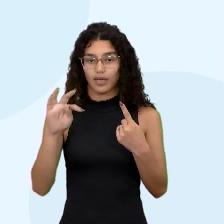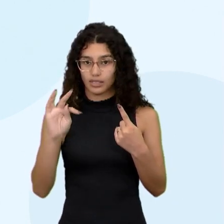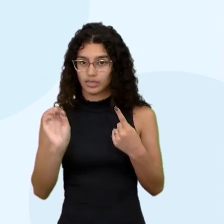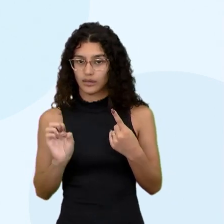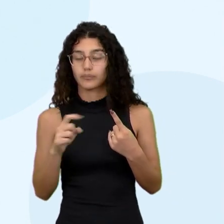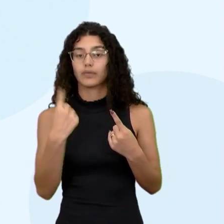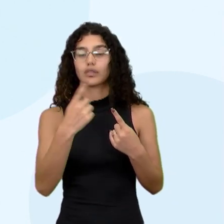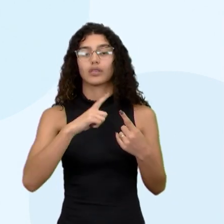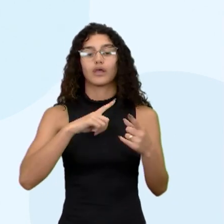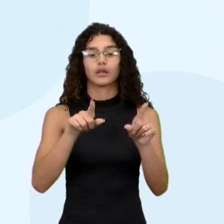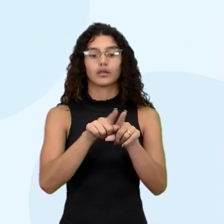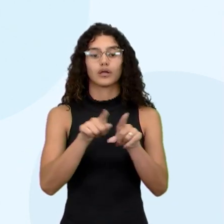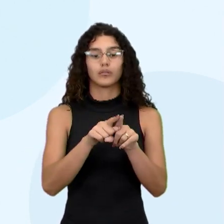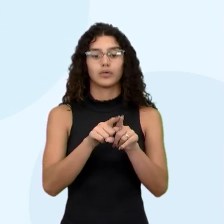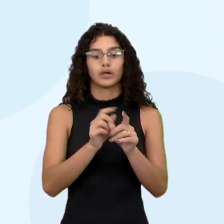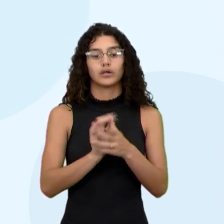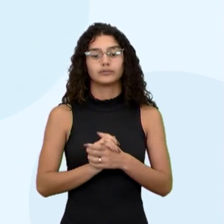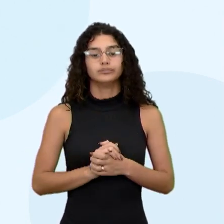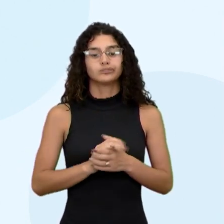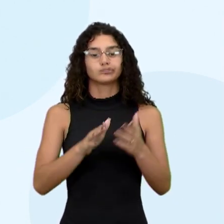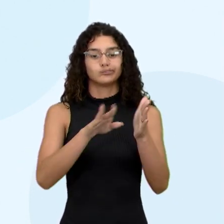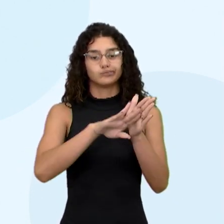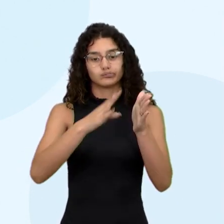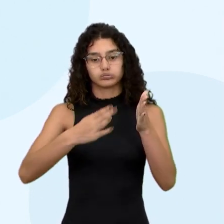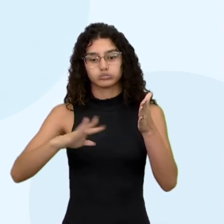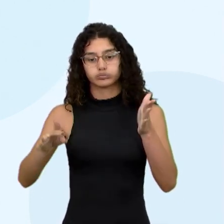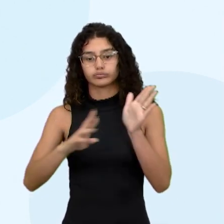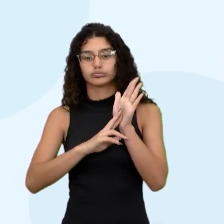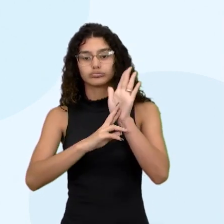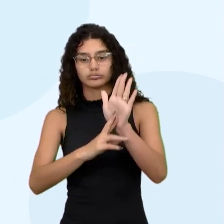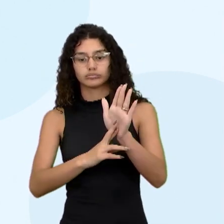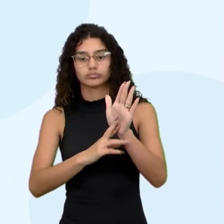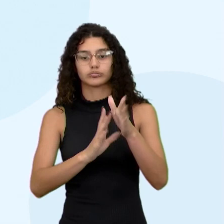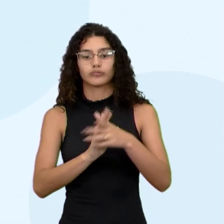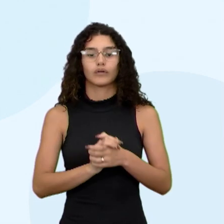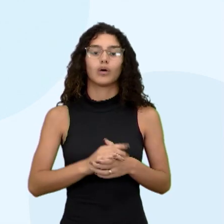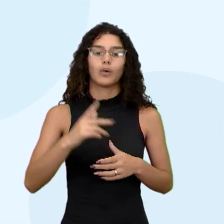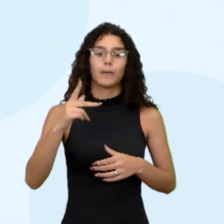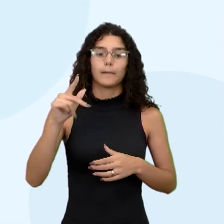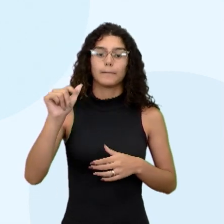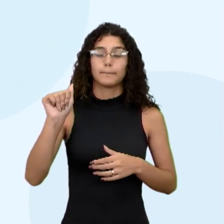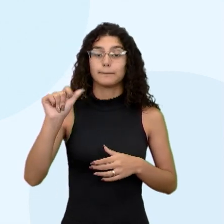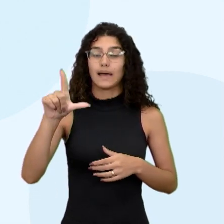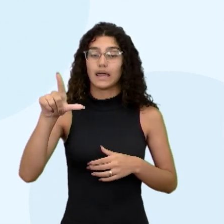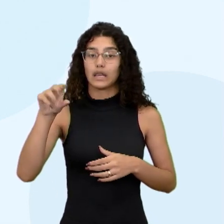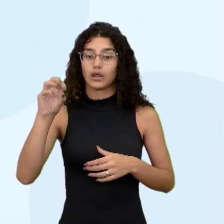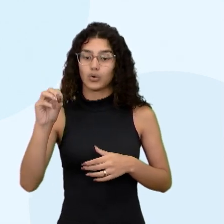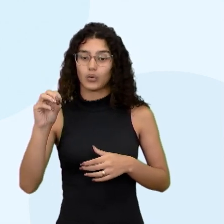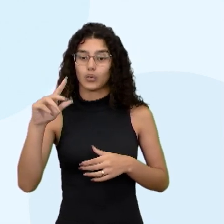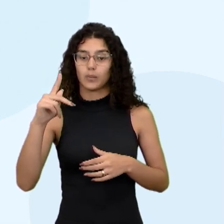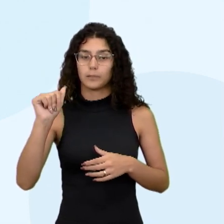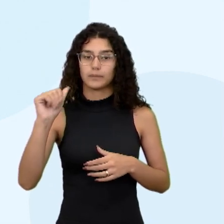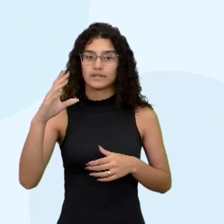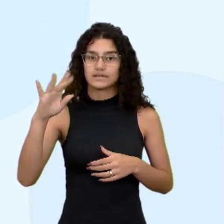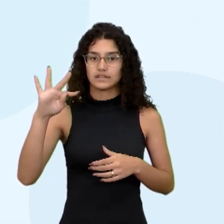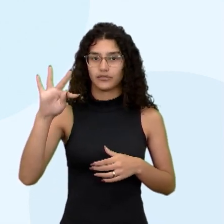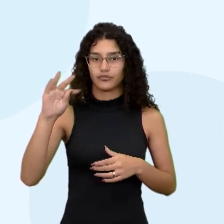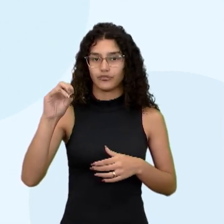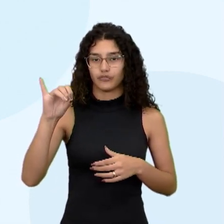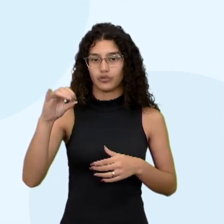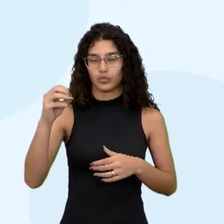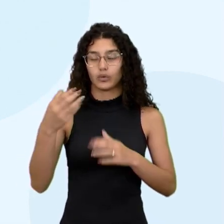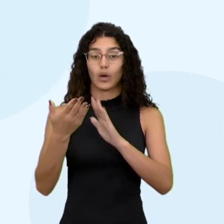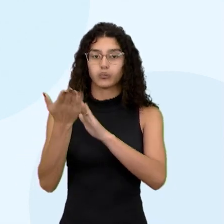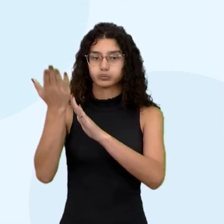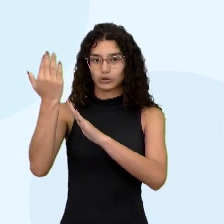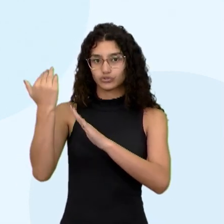E nós temos aí oceanos, né? Aparecendo aí o Oceano Paleopacífico, né? Que é o antigo Oceano Pacífico, né? Depois